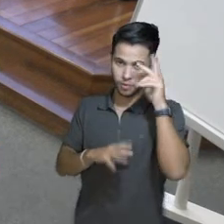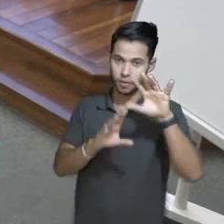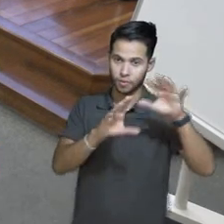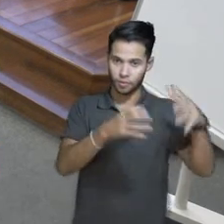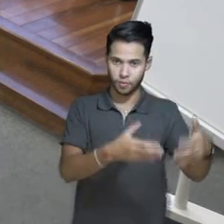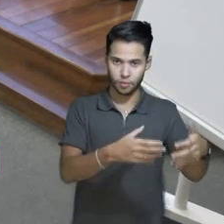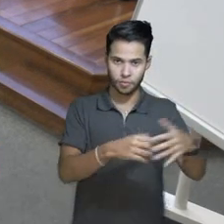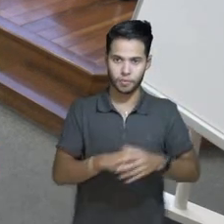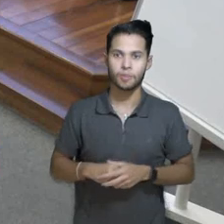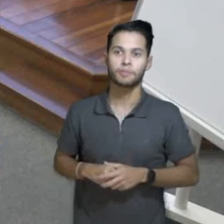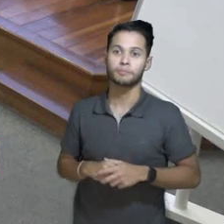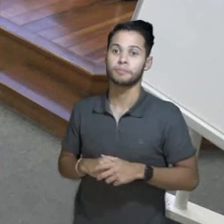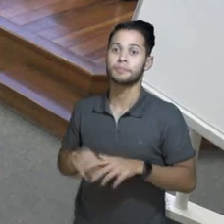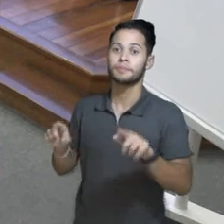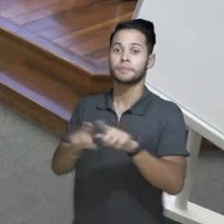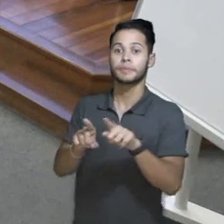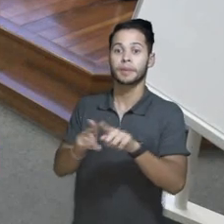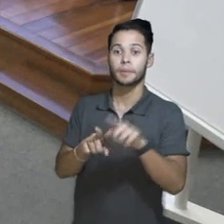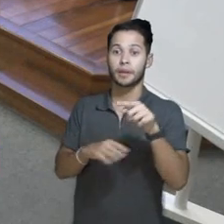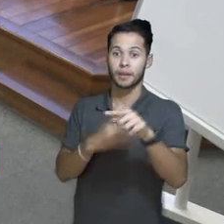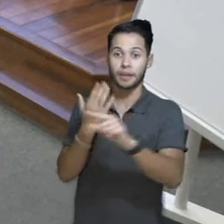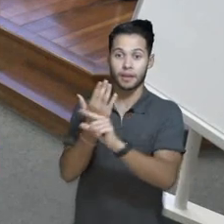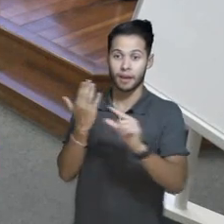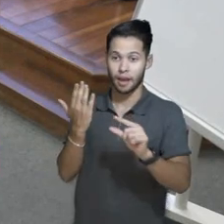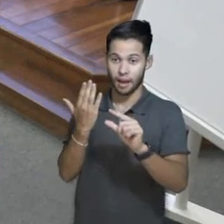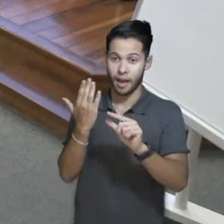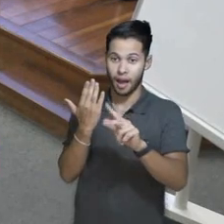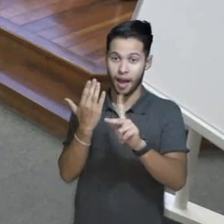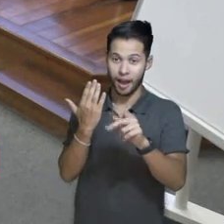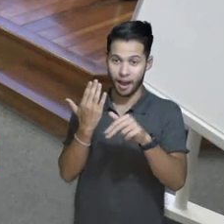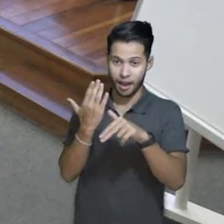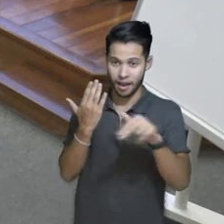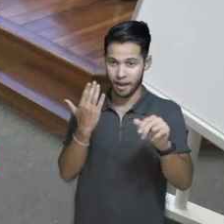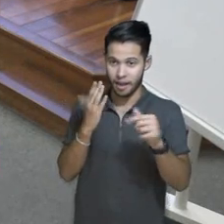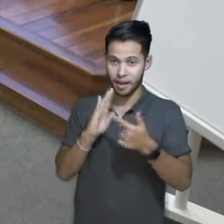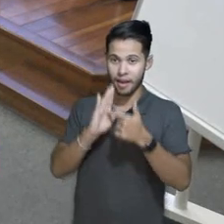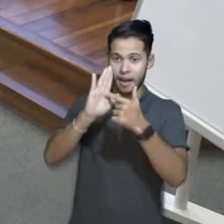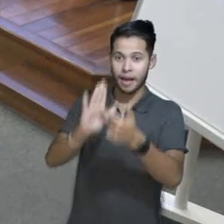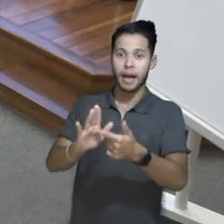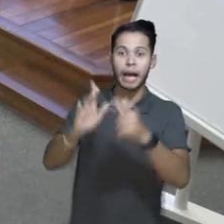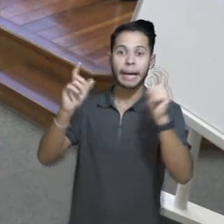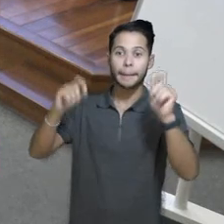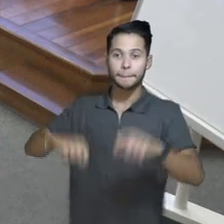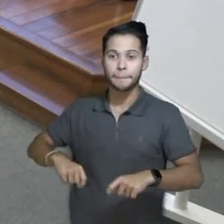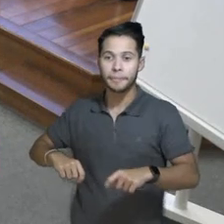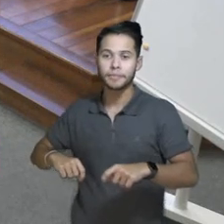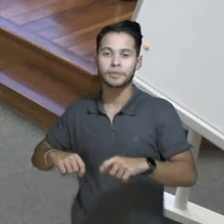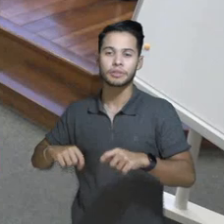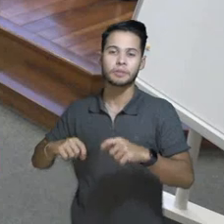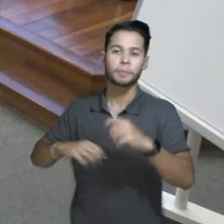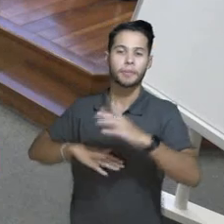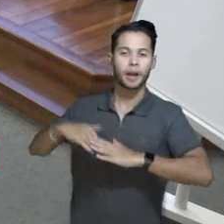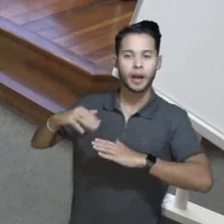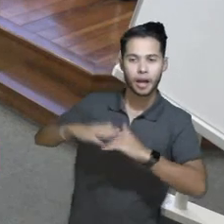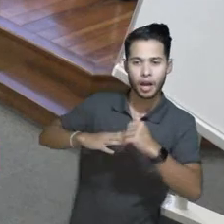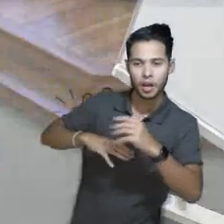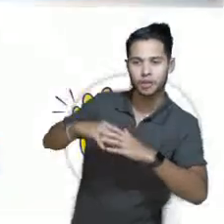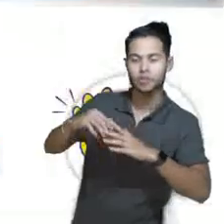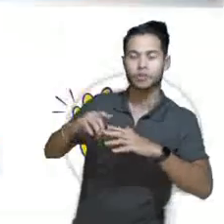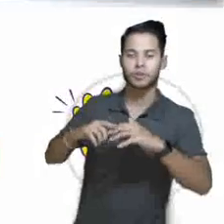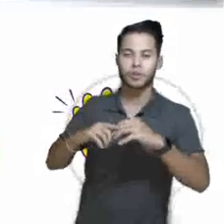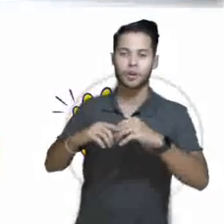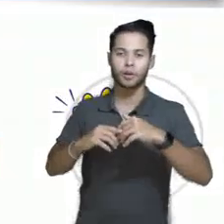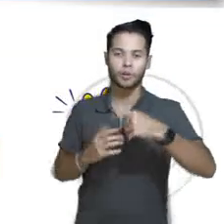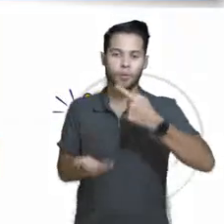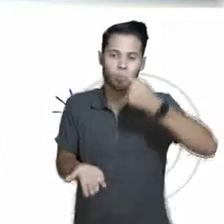E aí ela vai falar que a hann harent ela vai falar que essa capacidade esse exercício e esse compromisso